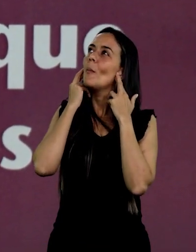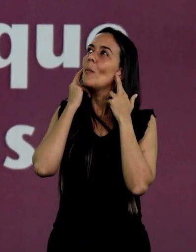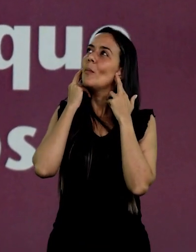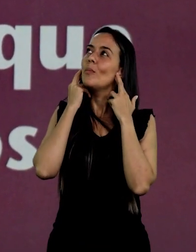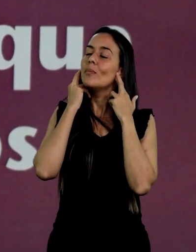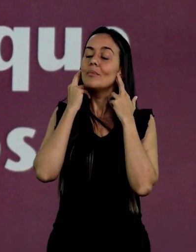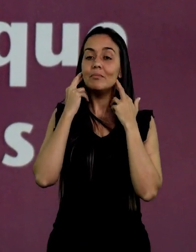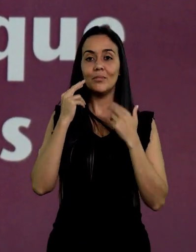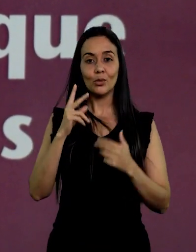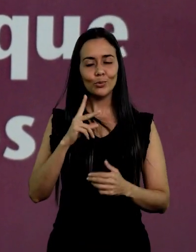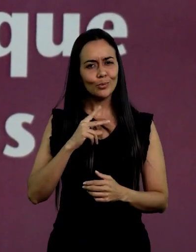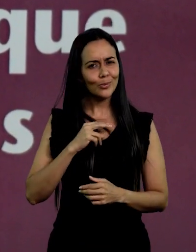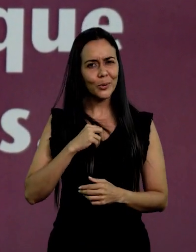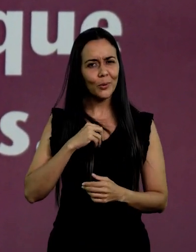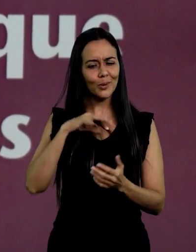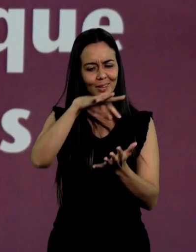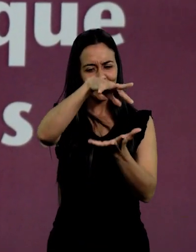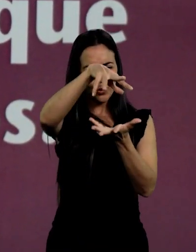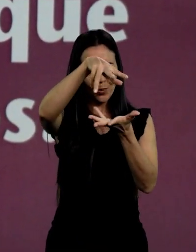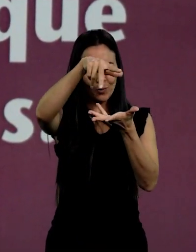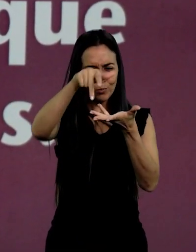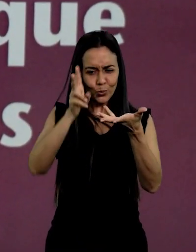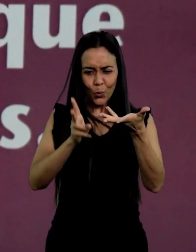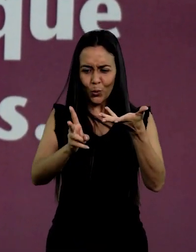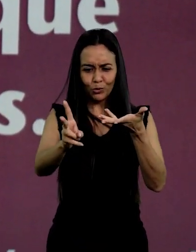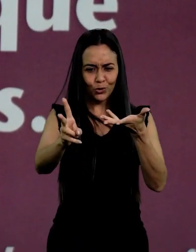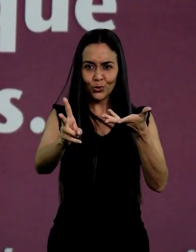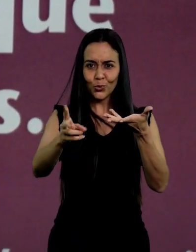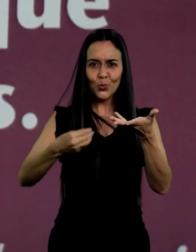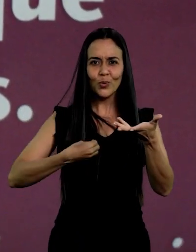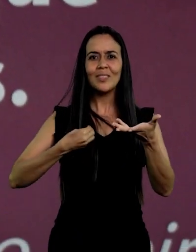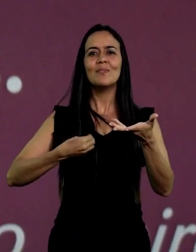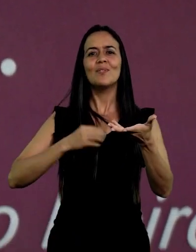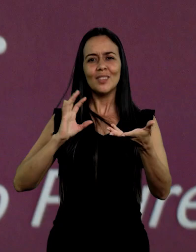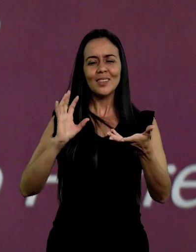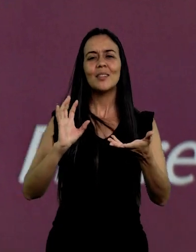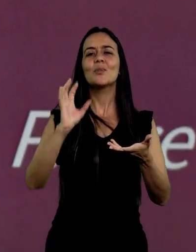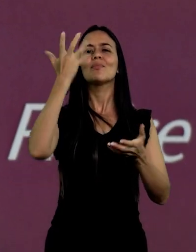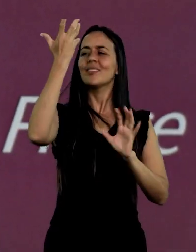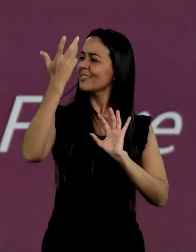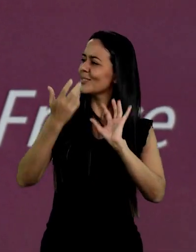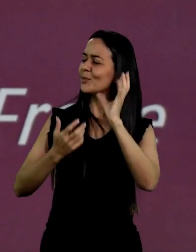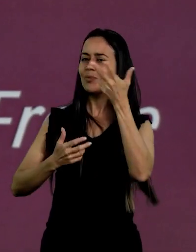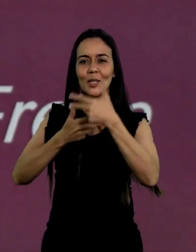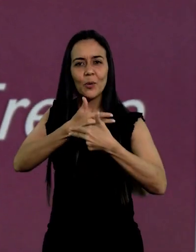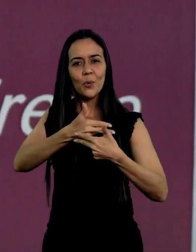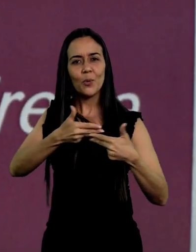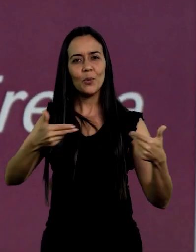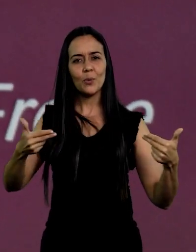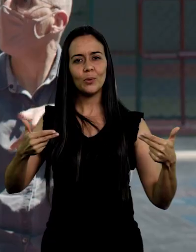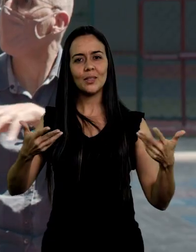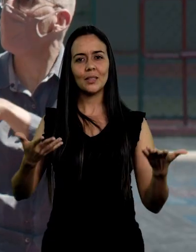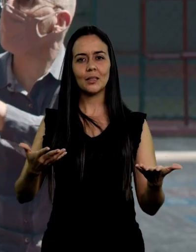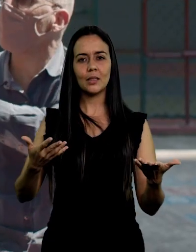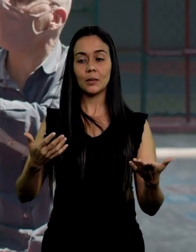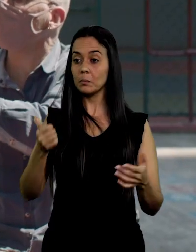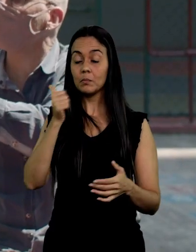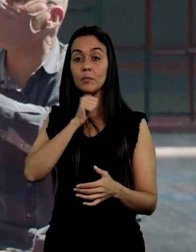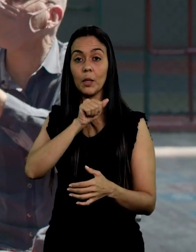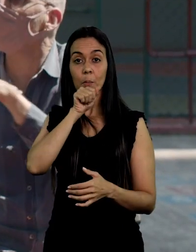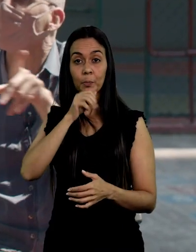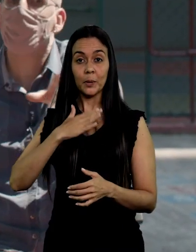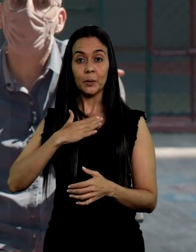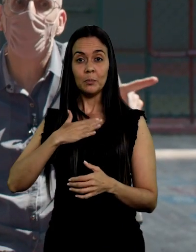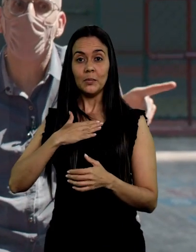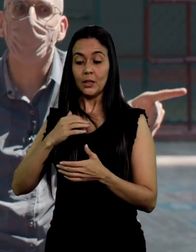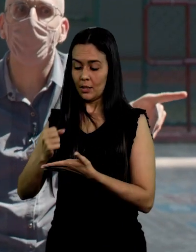assim o mundo. E o mundo continua fora da escola. Depois que minha mãe me deixa, eu salto do carro, o mundo não é